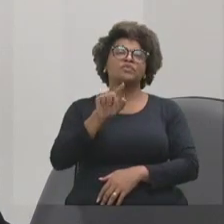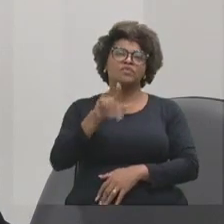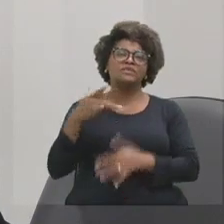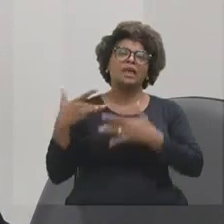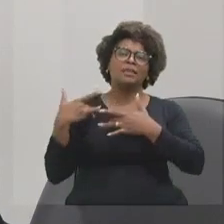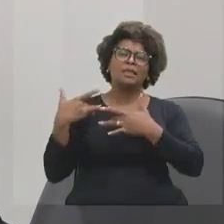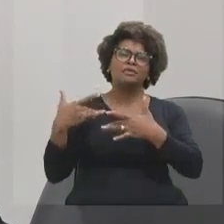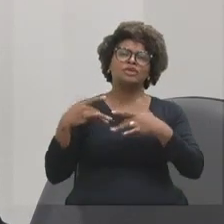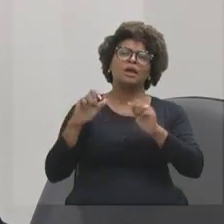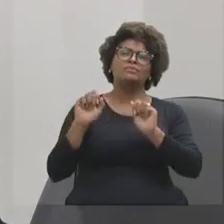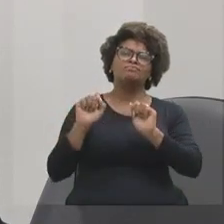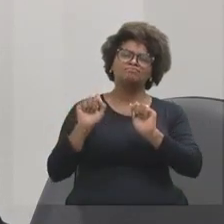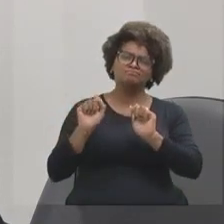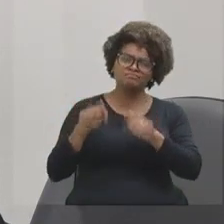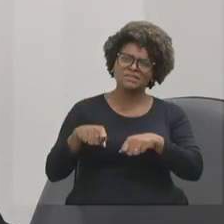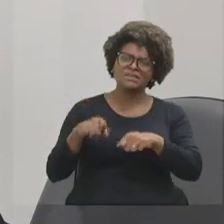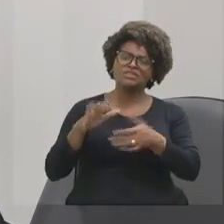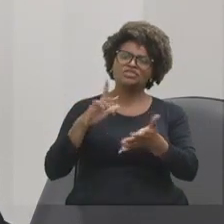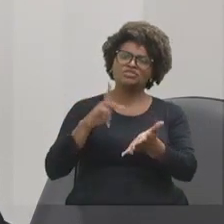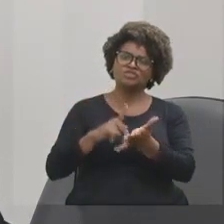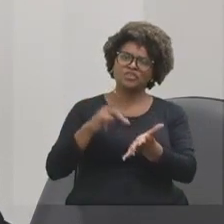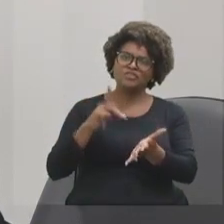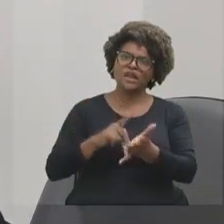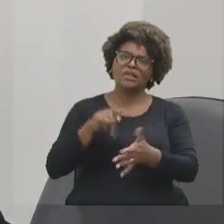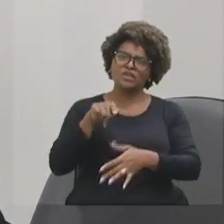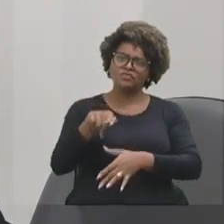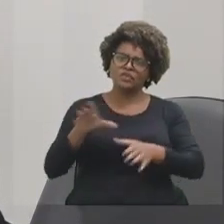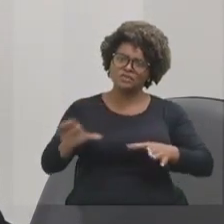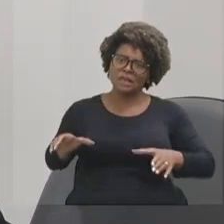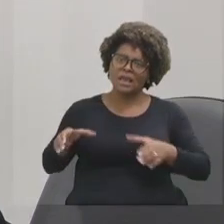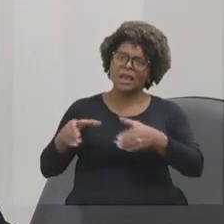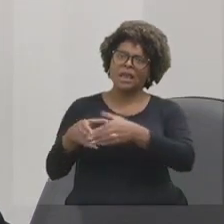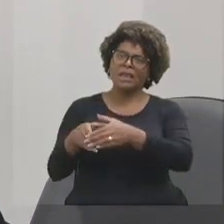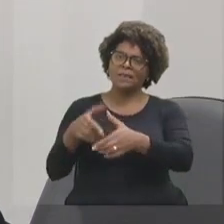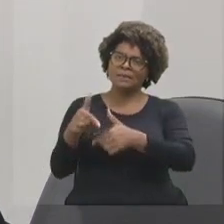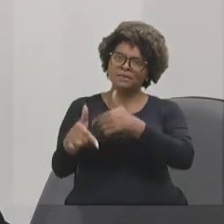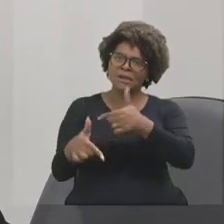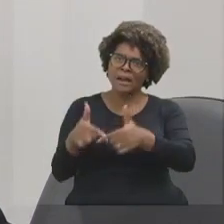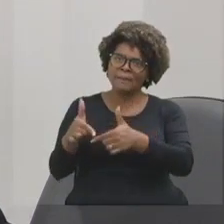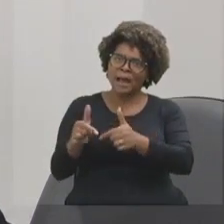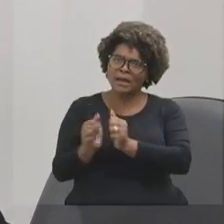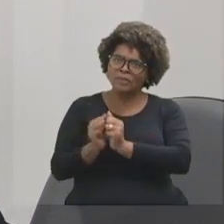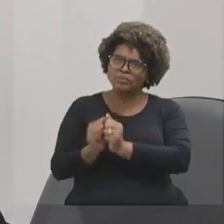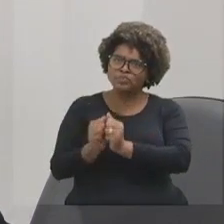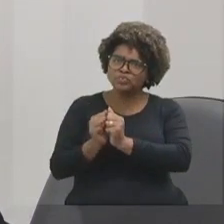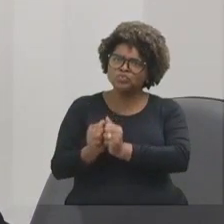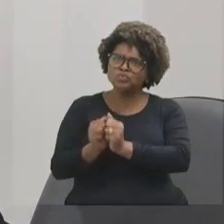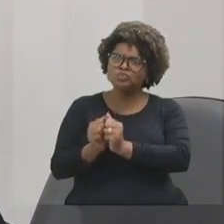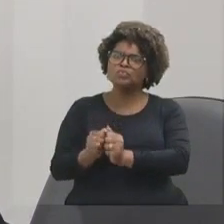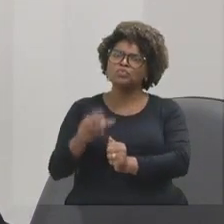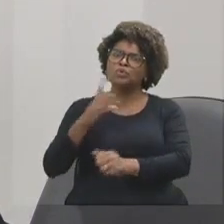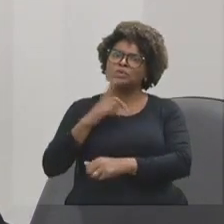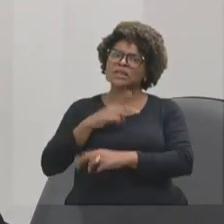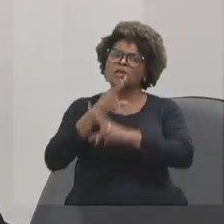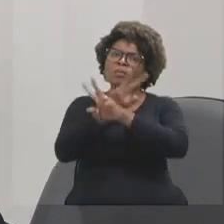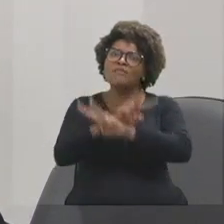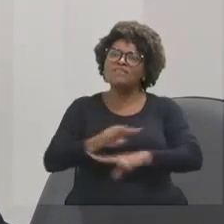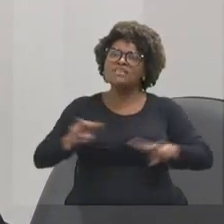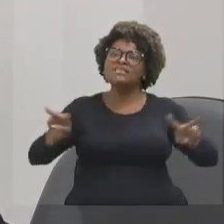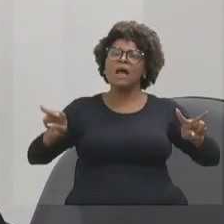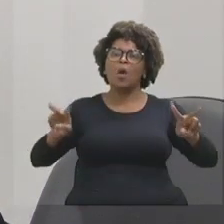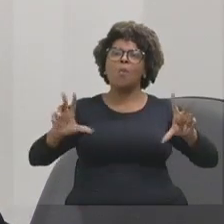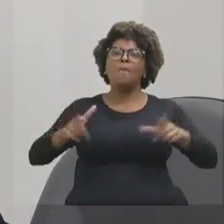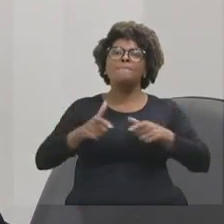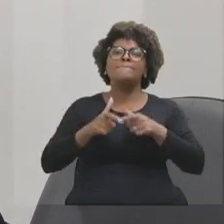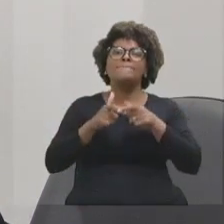o tanto que você e toda sua equipe trabalham ali o tempo todo numa visão Ampla de estado eu vejo que vocês estão tentando